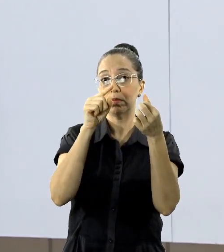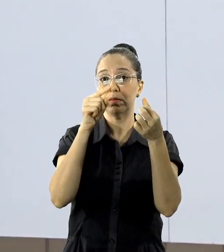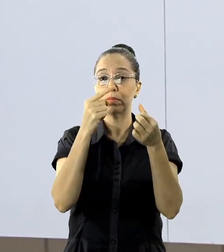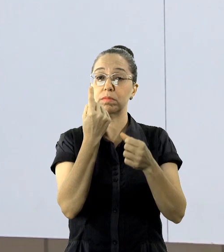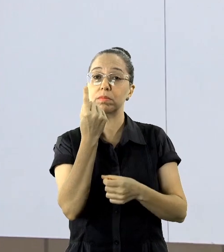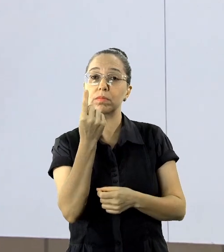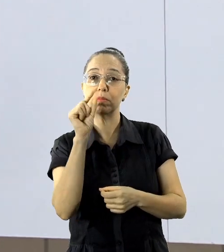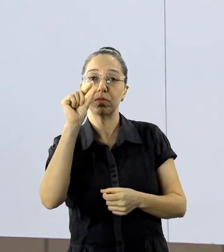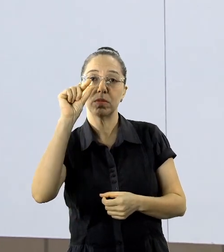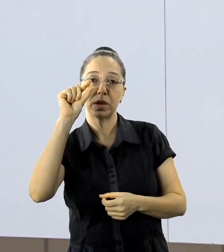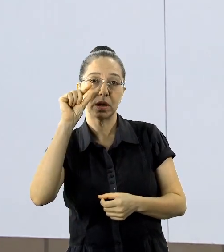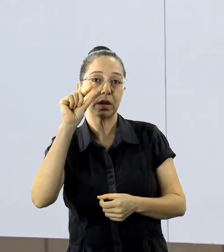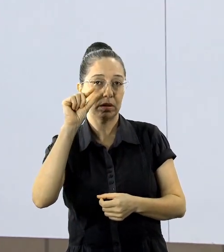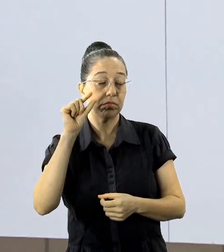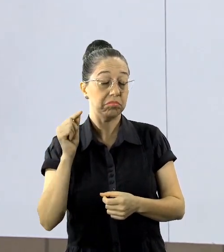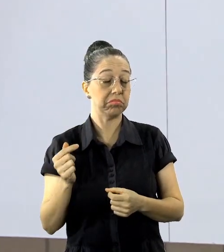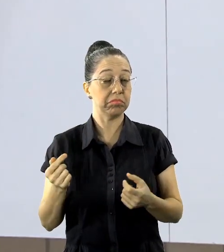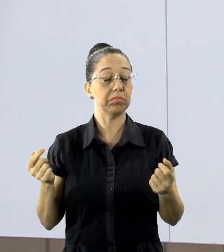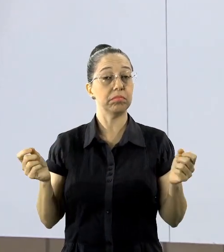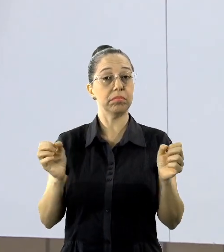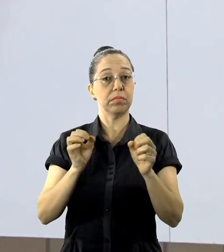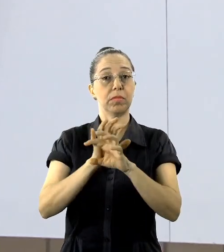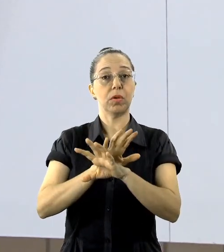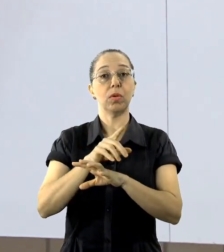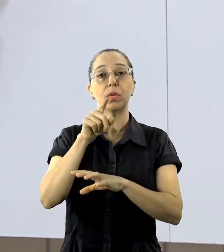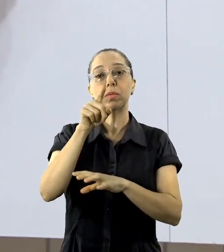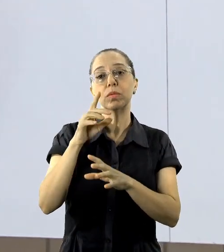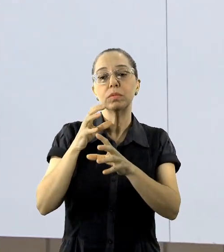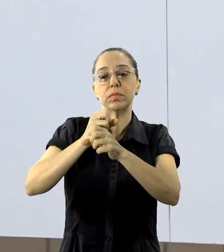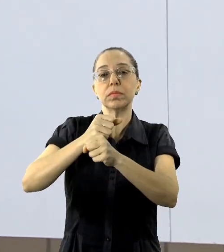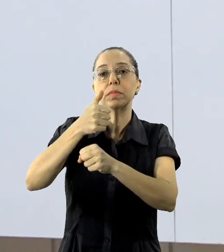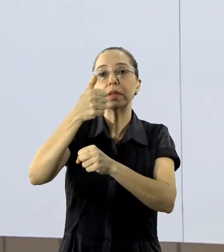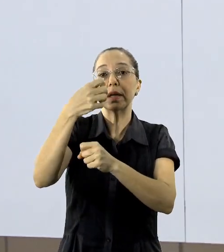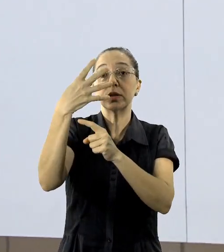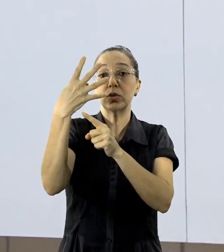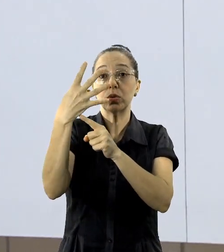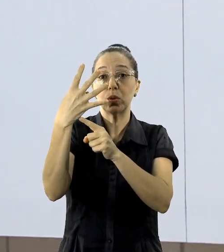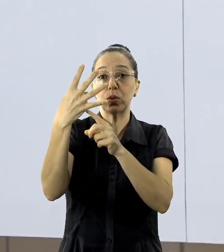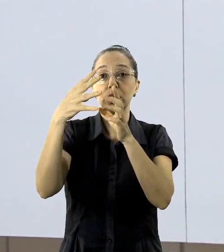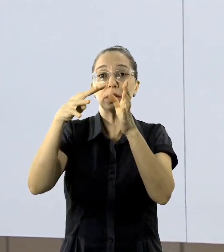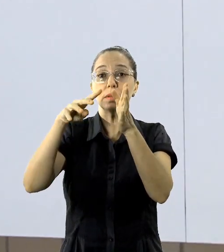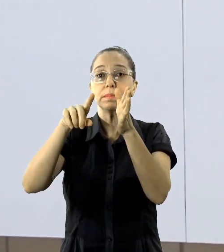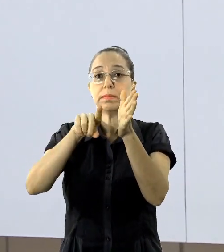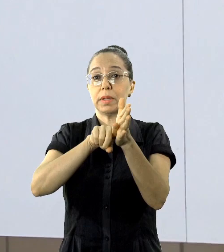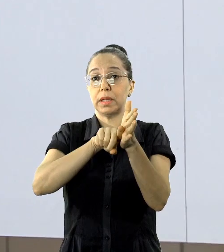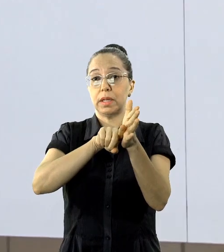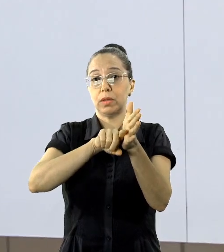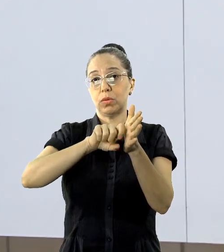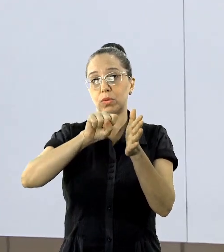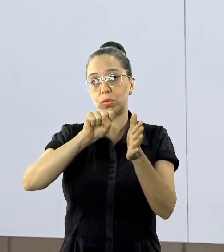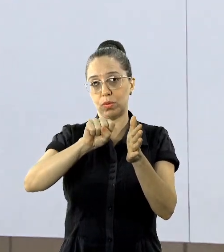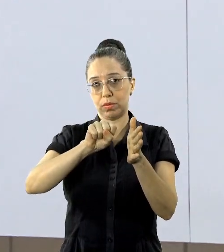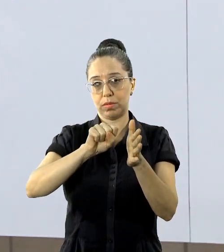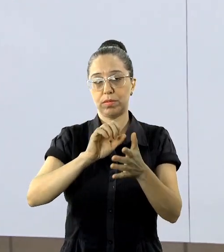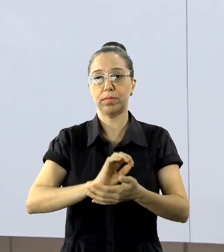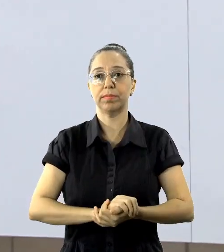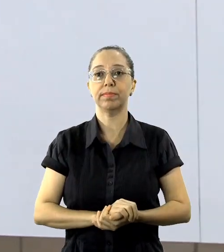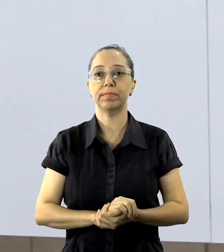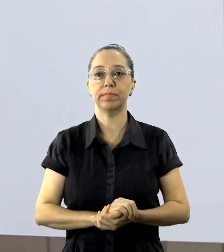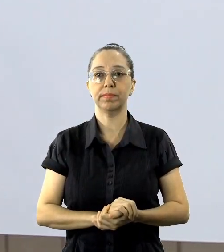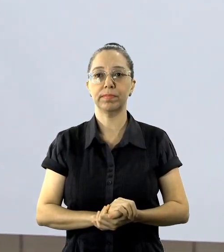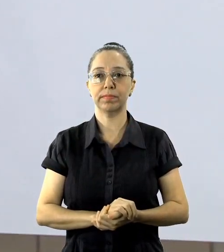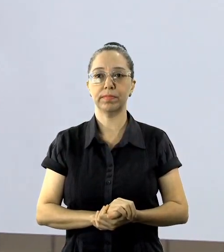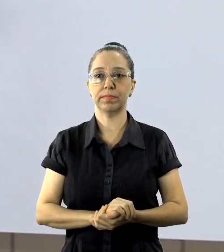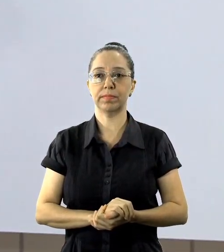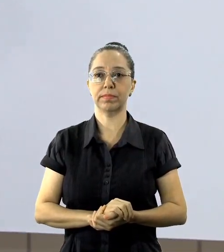14. Agora sim, você tem 14 e vai tirar 8. Então, vamos usar nossos dedos? 14